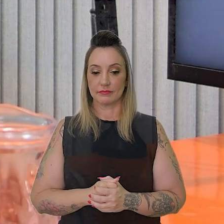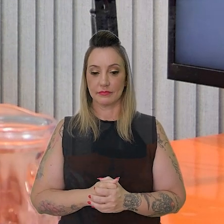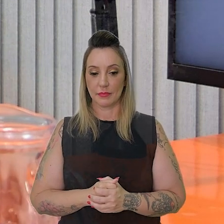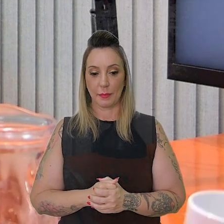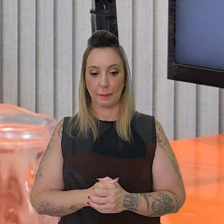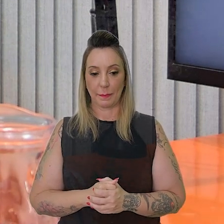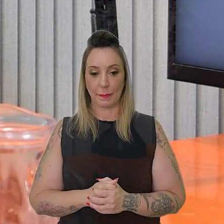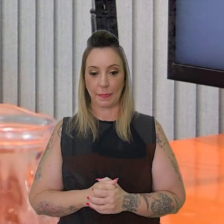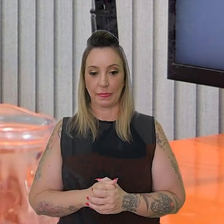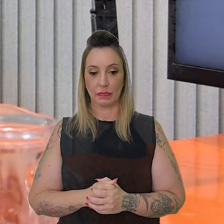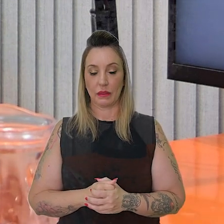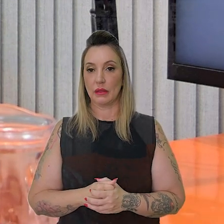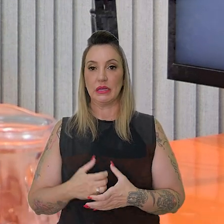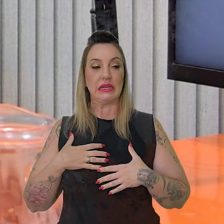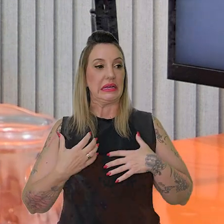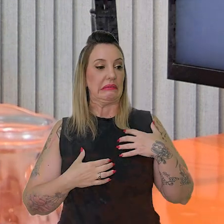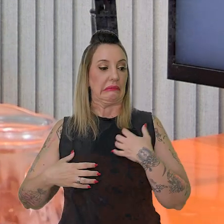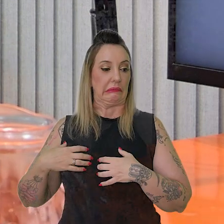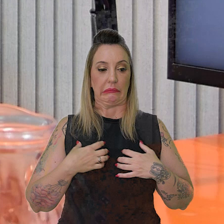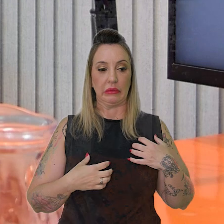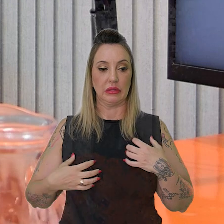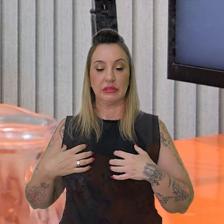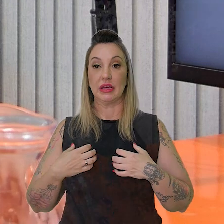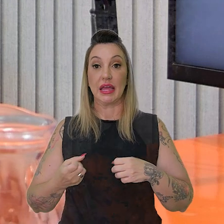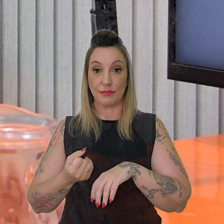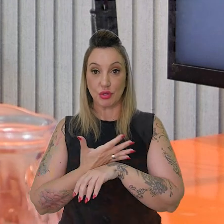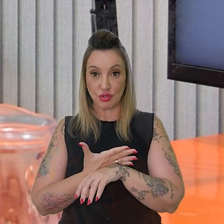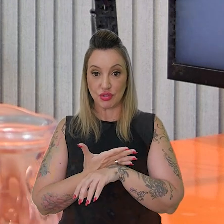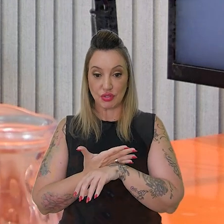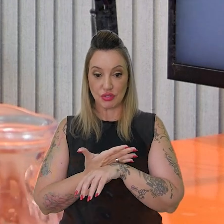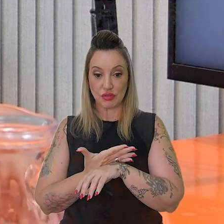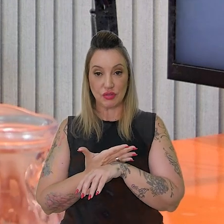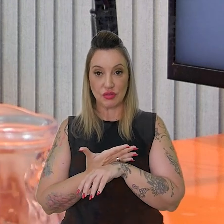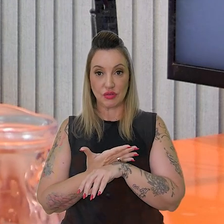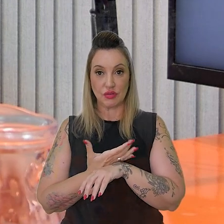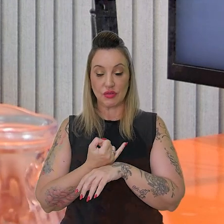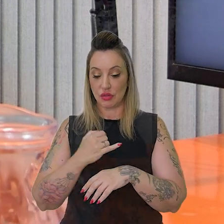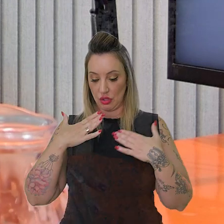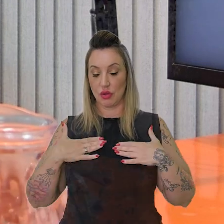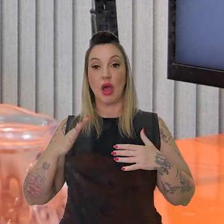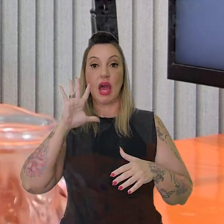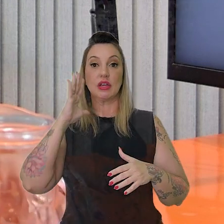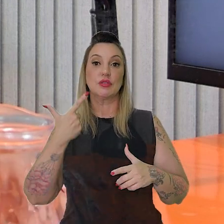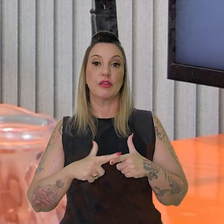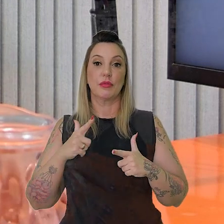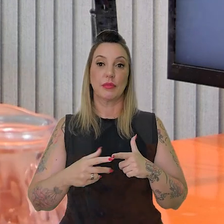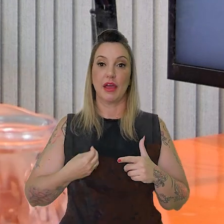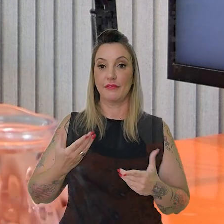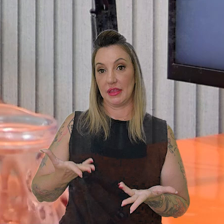eh não jogar nossos transtornos nossos nossas questões emocionais como se um look fosse